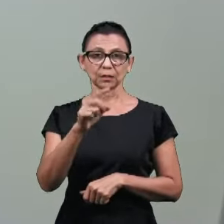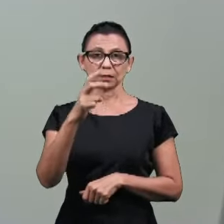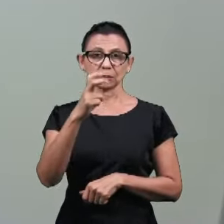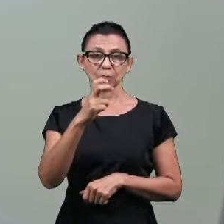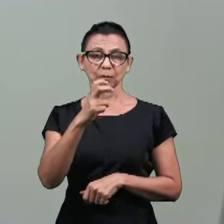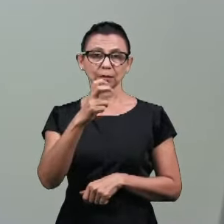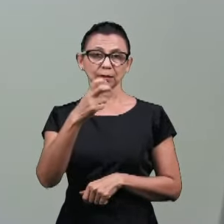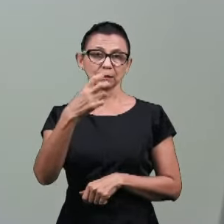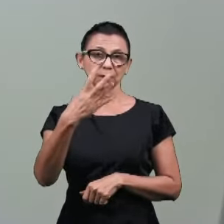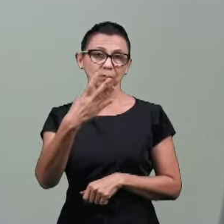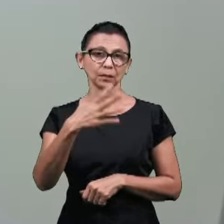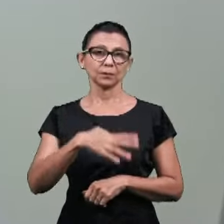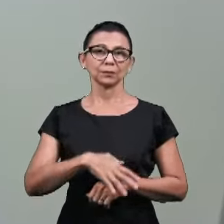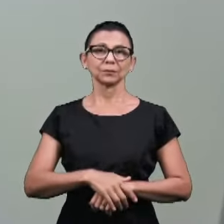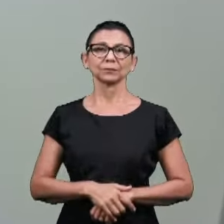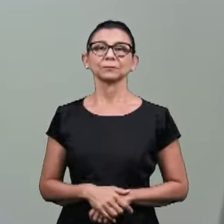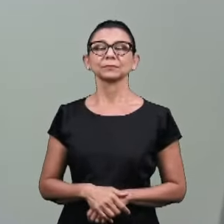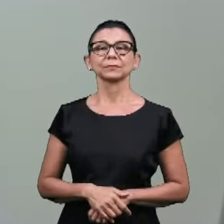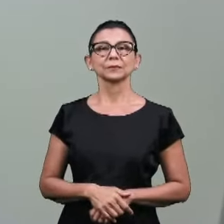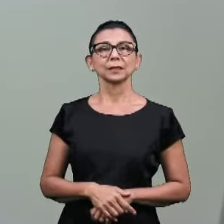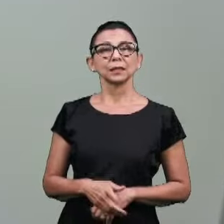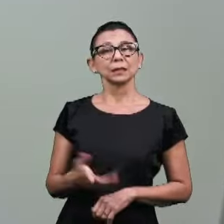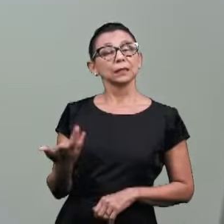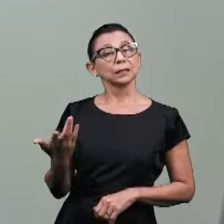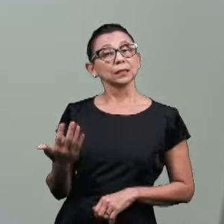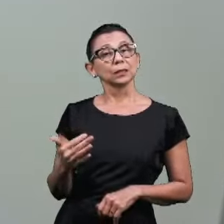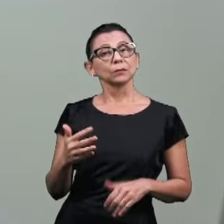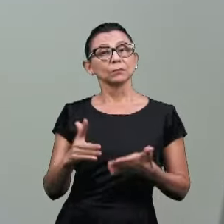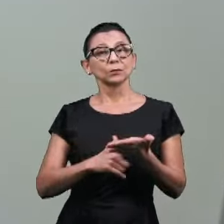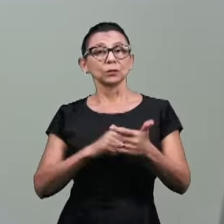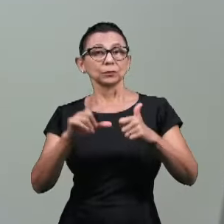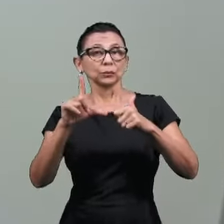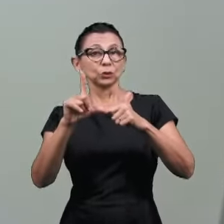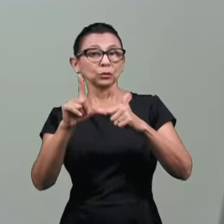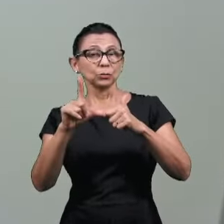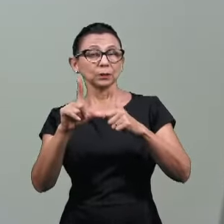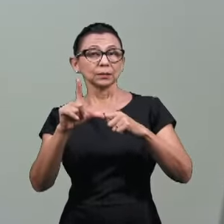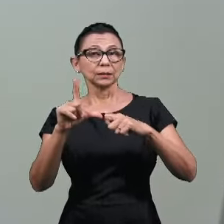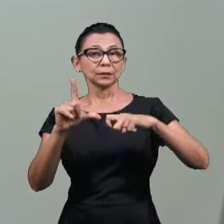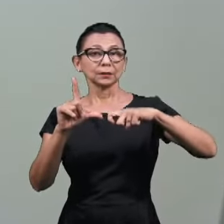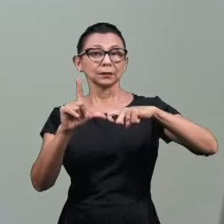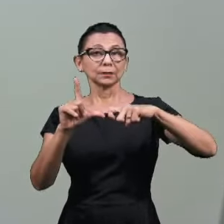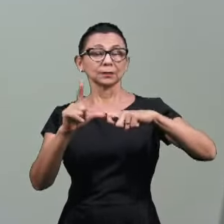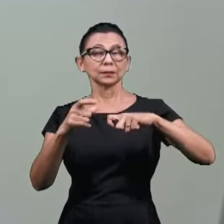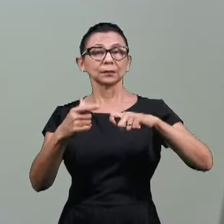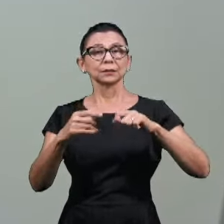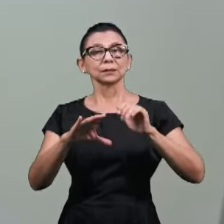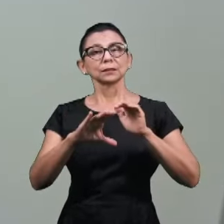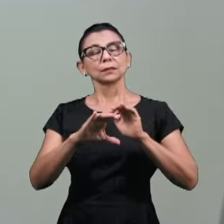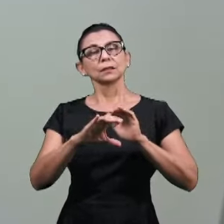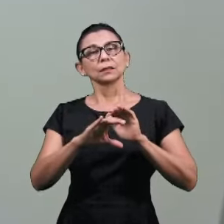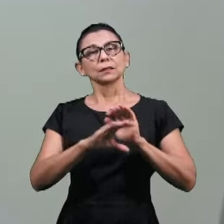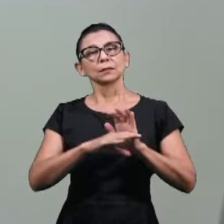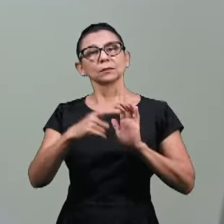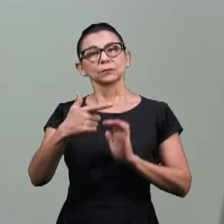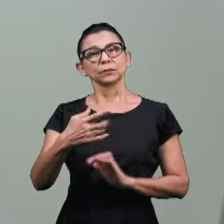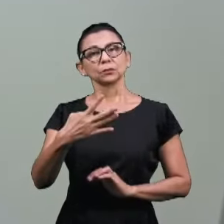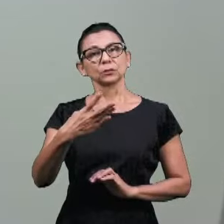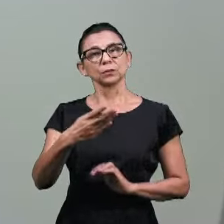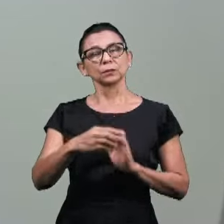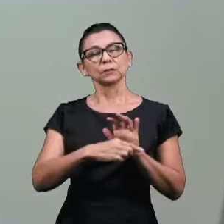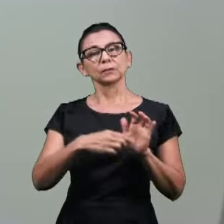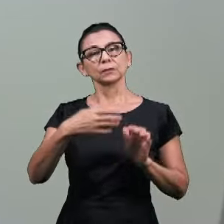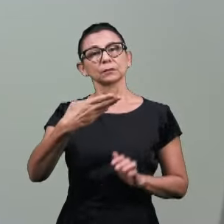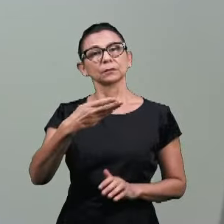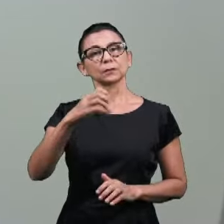verso 49. Então você já deixa aí a sua Bíblia aberta, preparada. Daqui a pouco, às 8 horas da noite, tá faltando